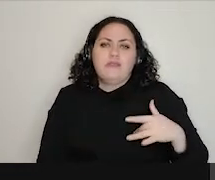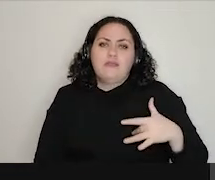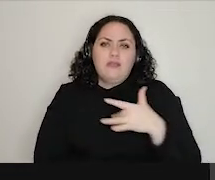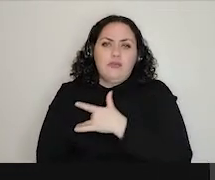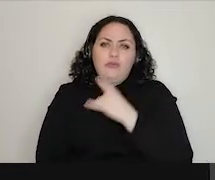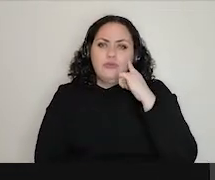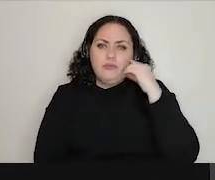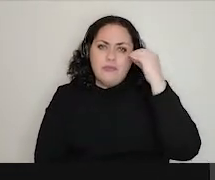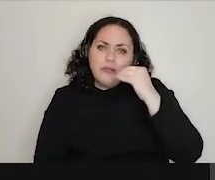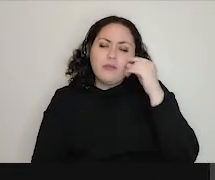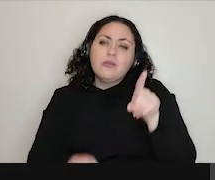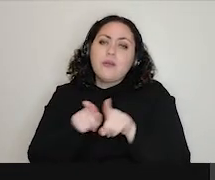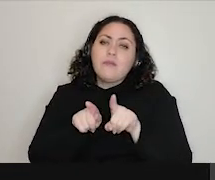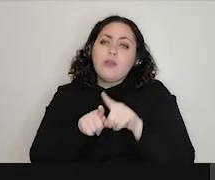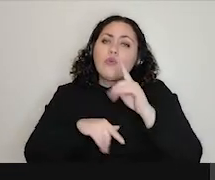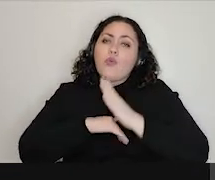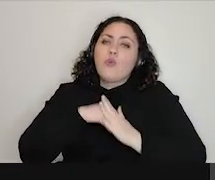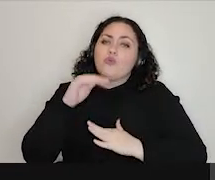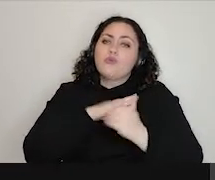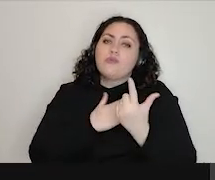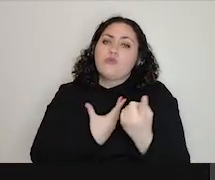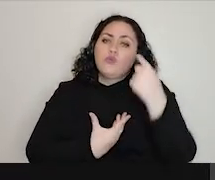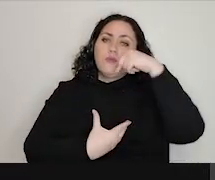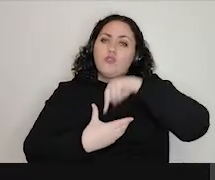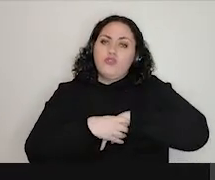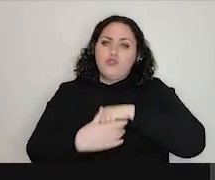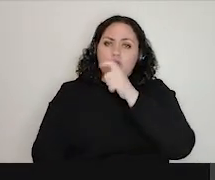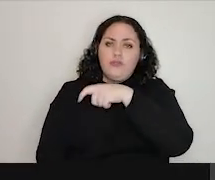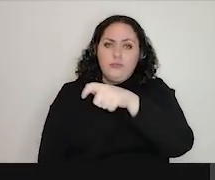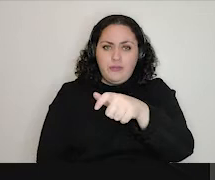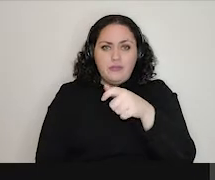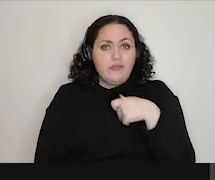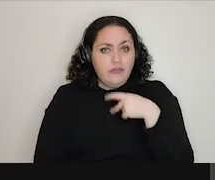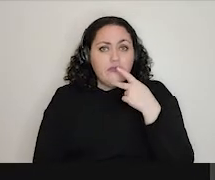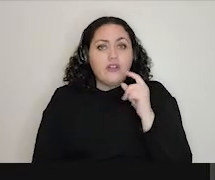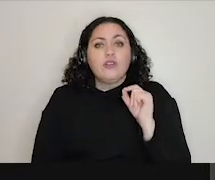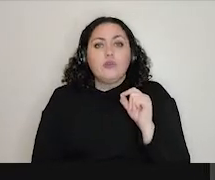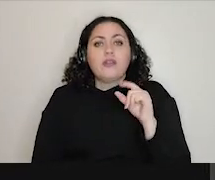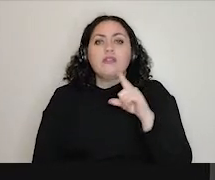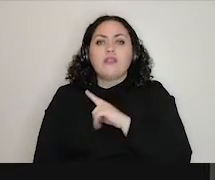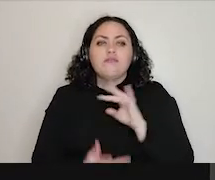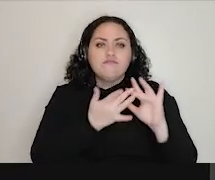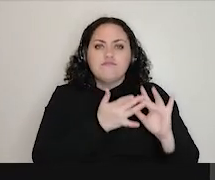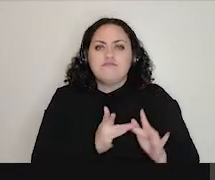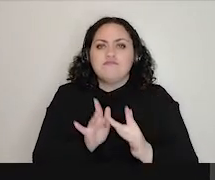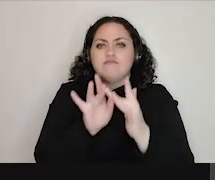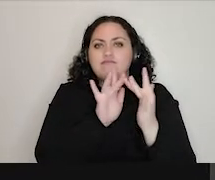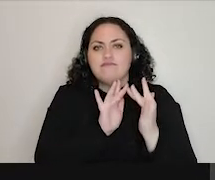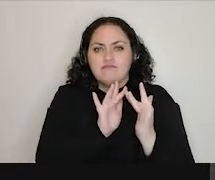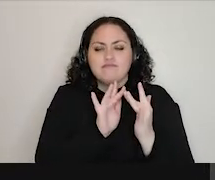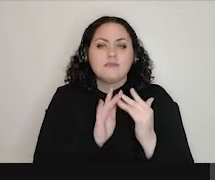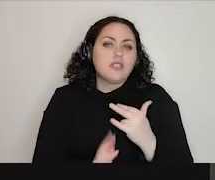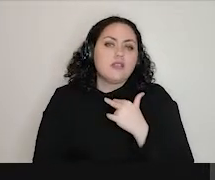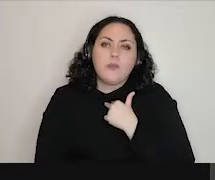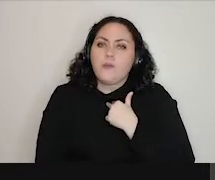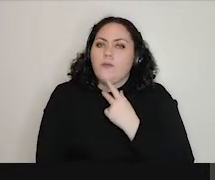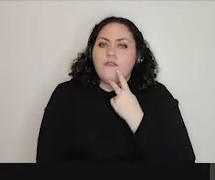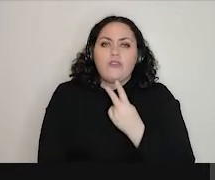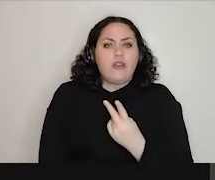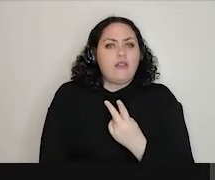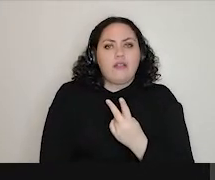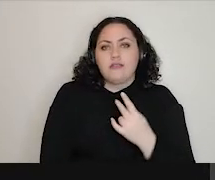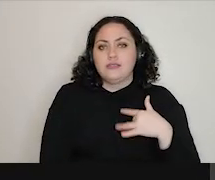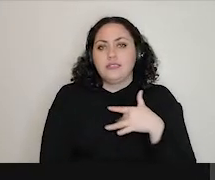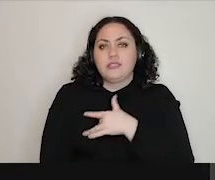saúde mental e também na construção da subjetividade desse sujeito. Então, aqui a gente está falando também de